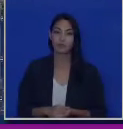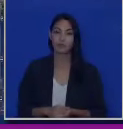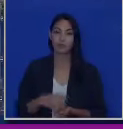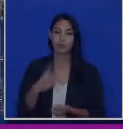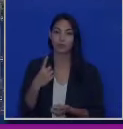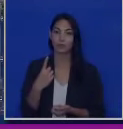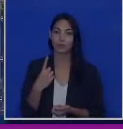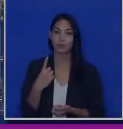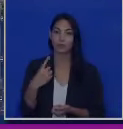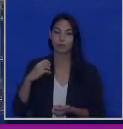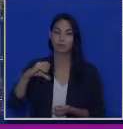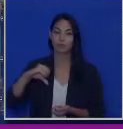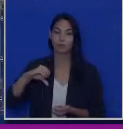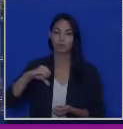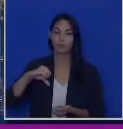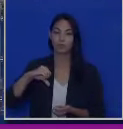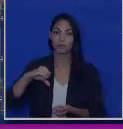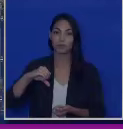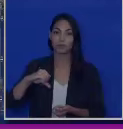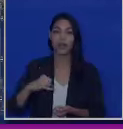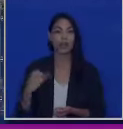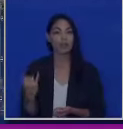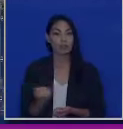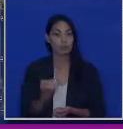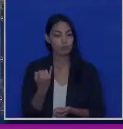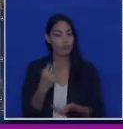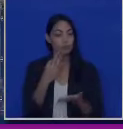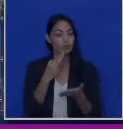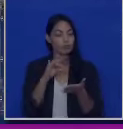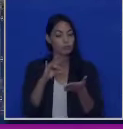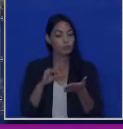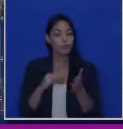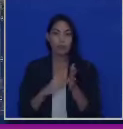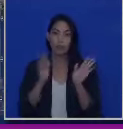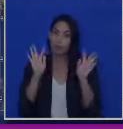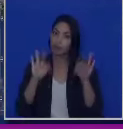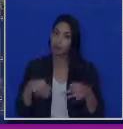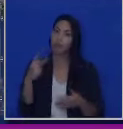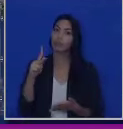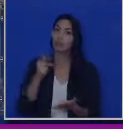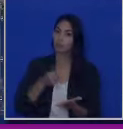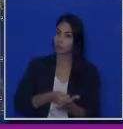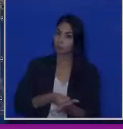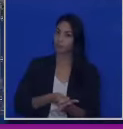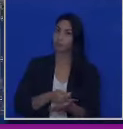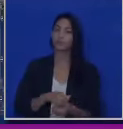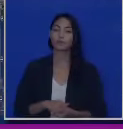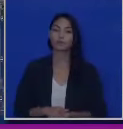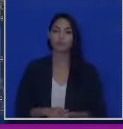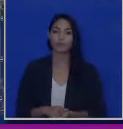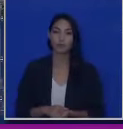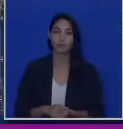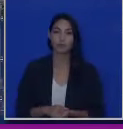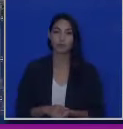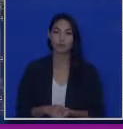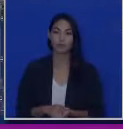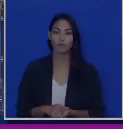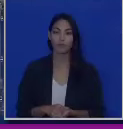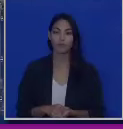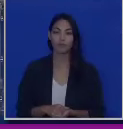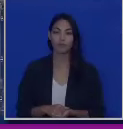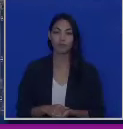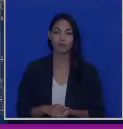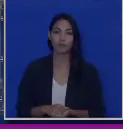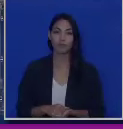é 19. Por isso é muito importante conferir do início ao fim a sua aposta.